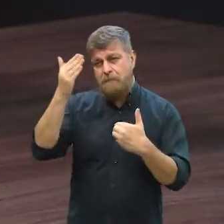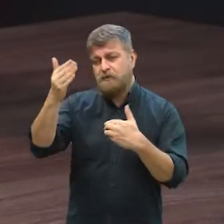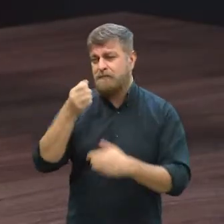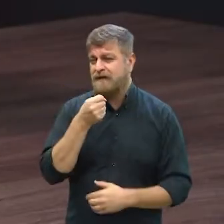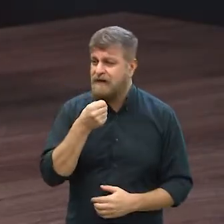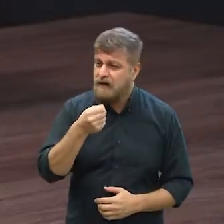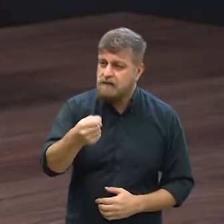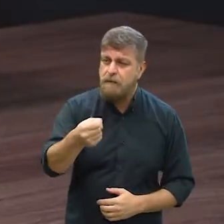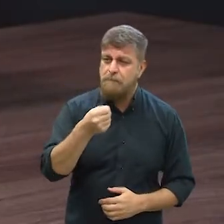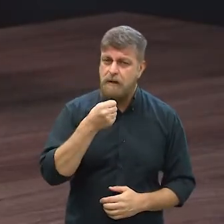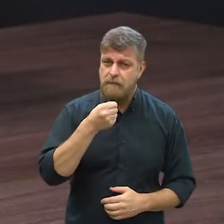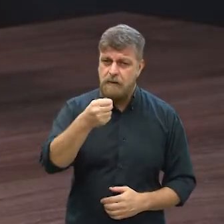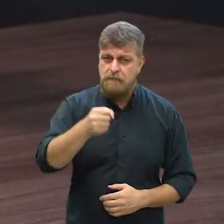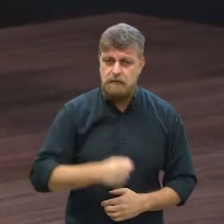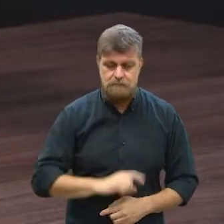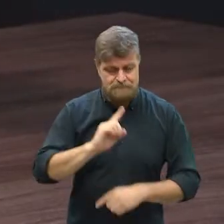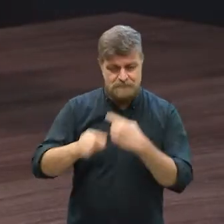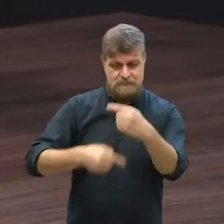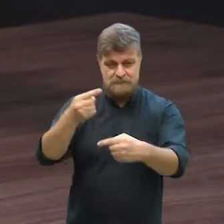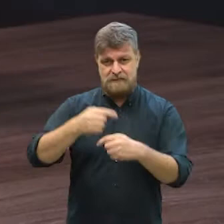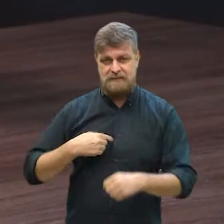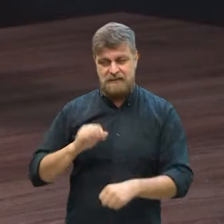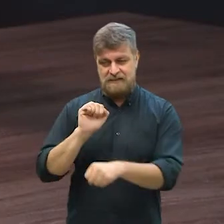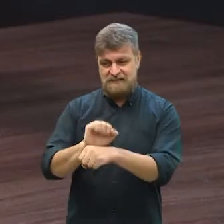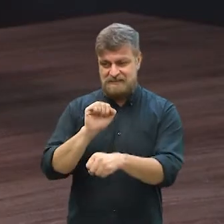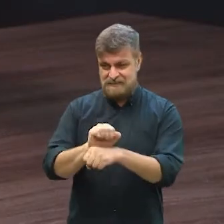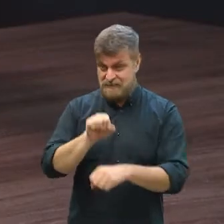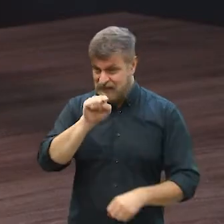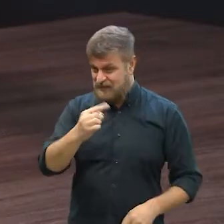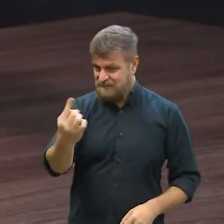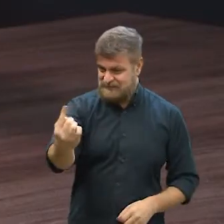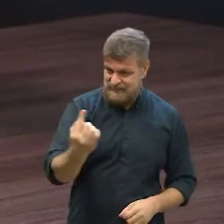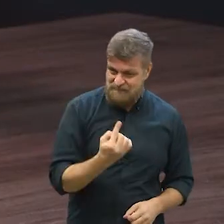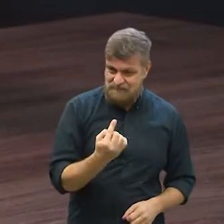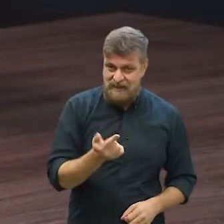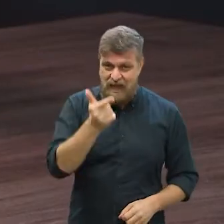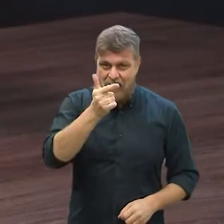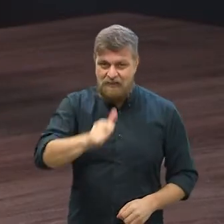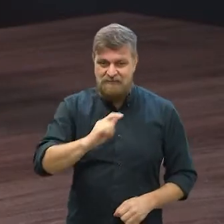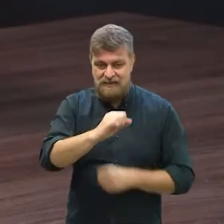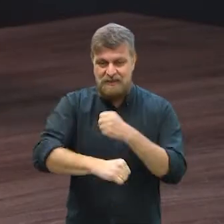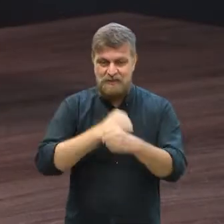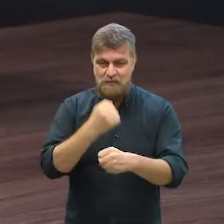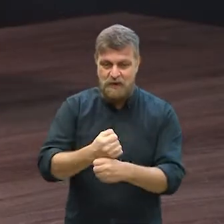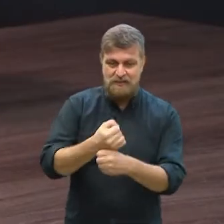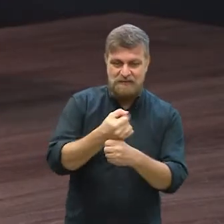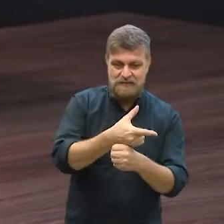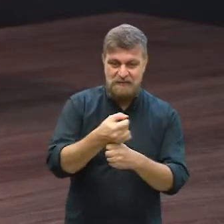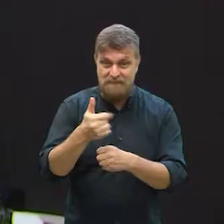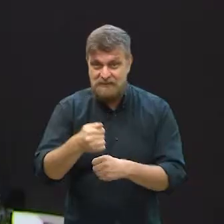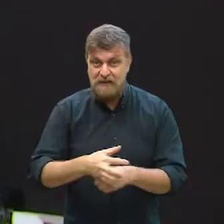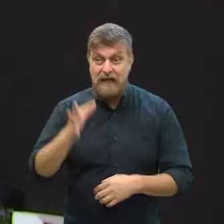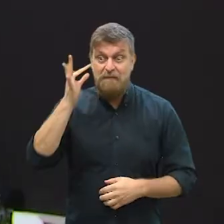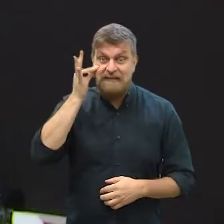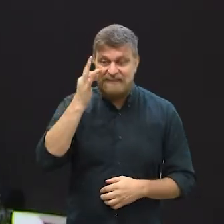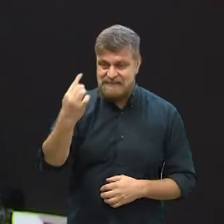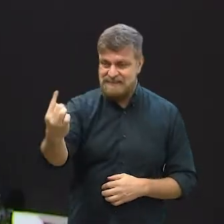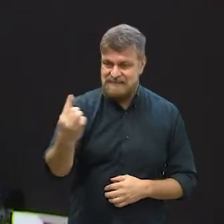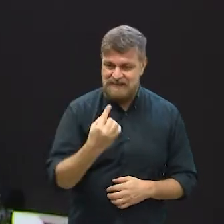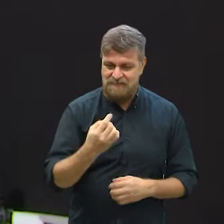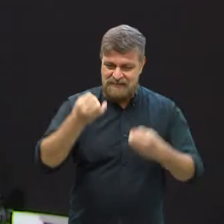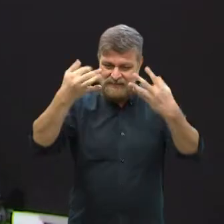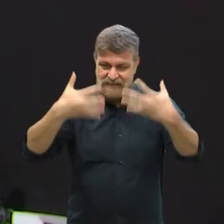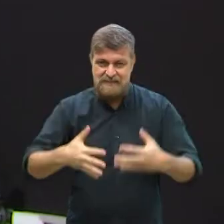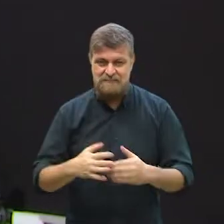Karine, muito obrigada pela sua entrevista, muito sucesso e a gente espera vocês aqui, quem sabe no início de